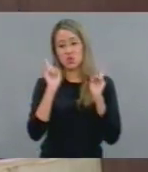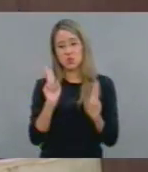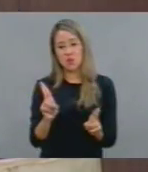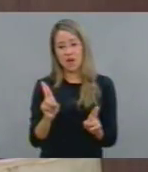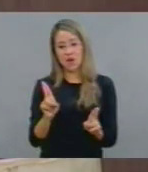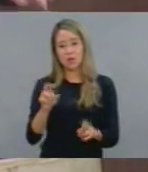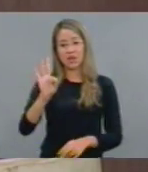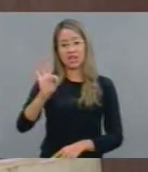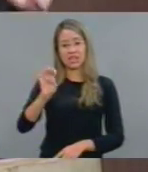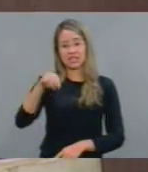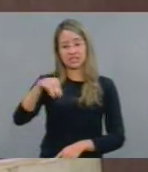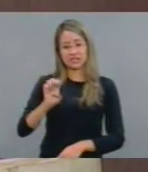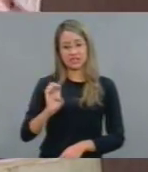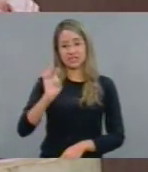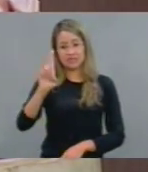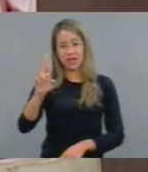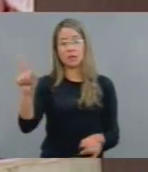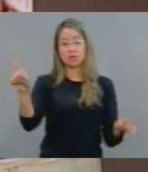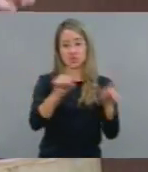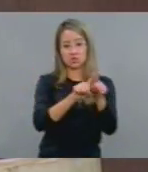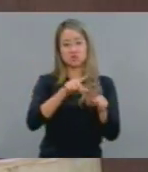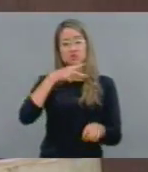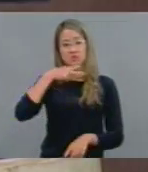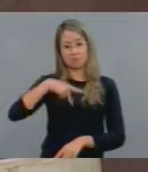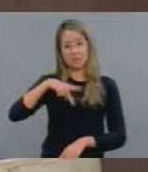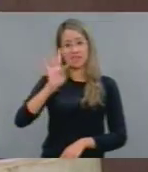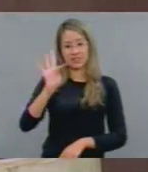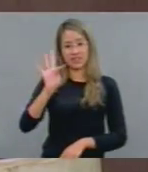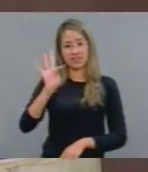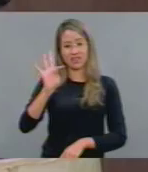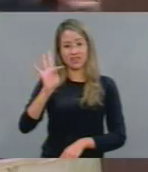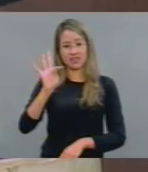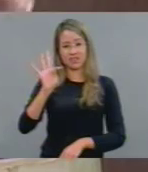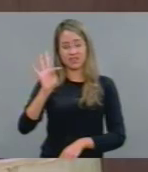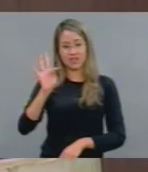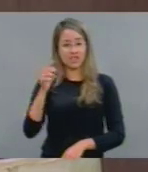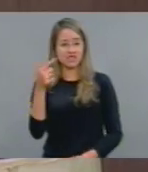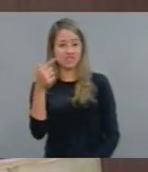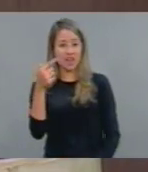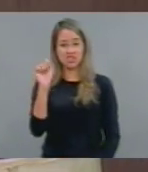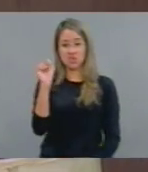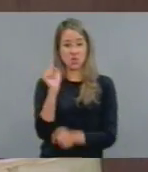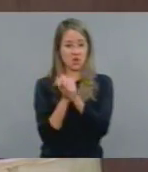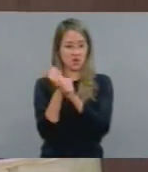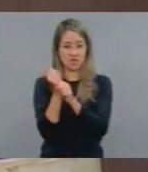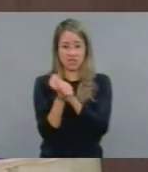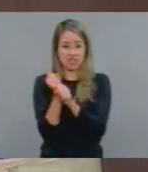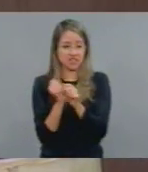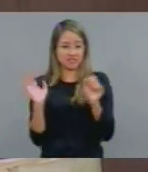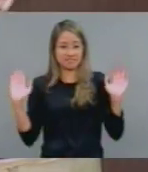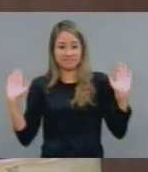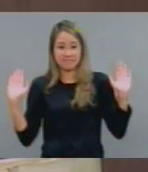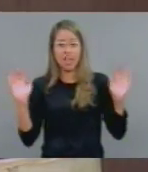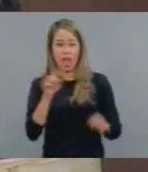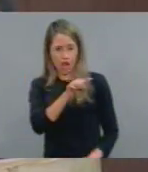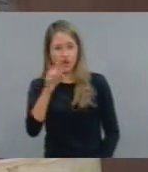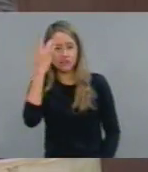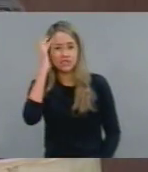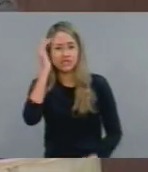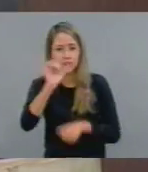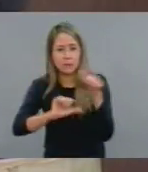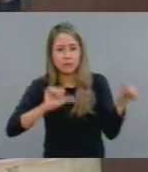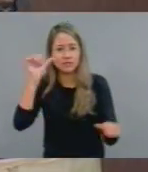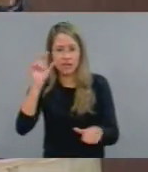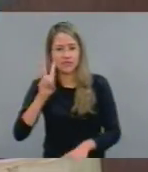Temer, foi o principal aliado do PT durante os últimos 7, 8 anos. Isso tem que ser,